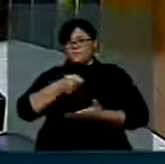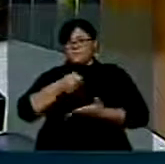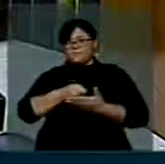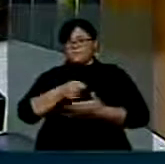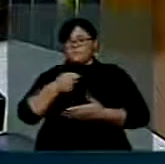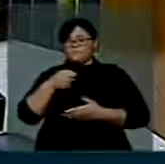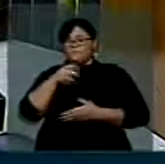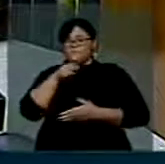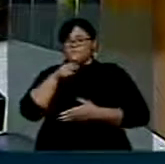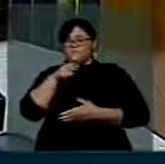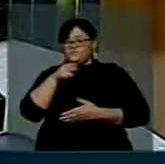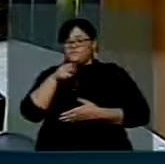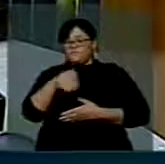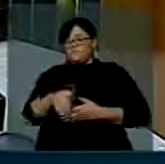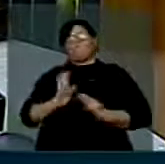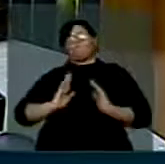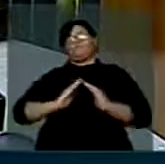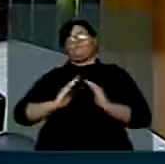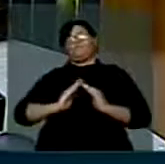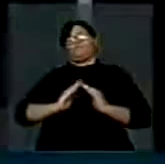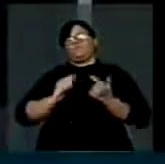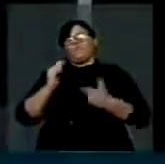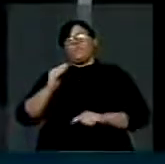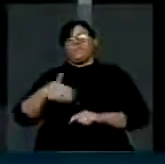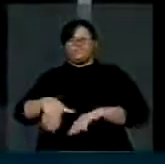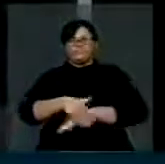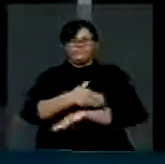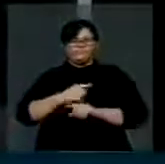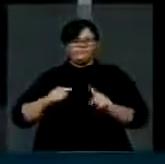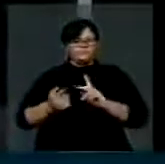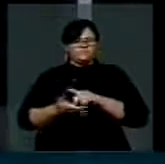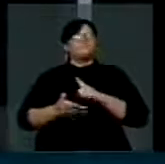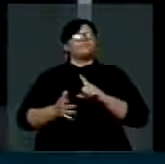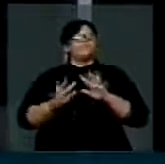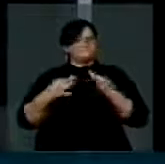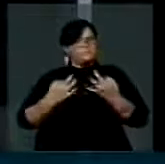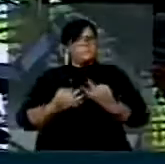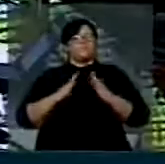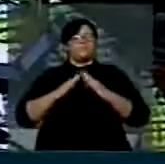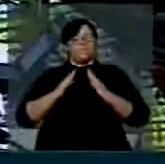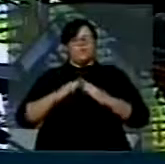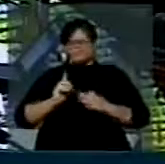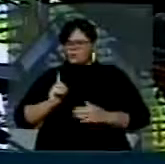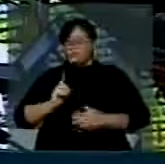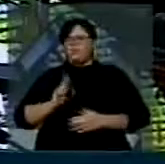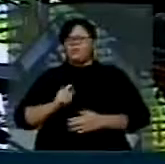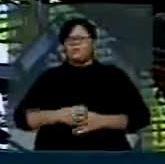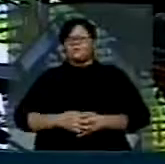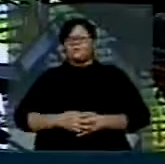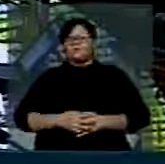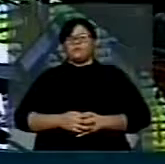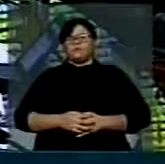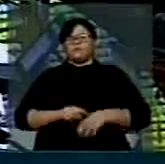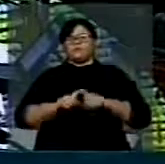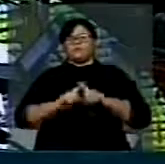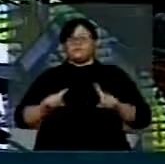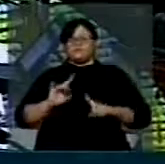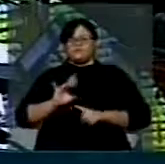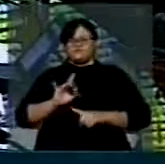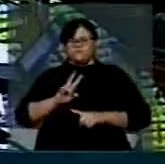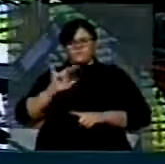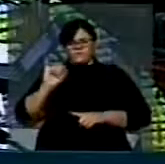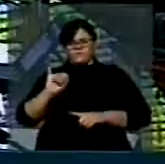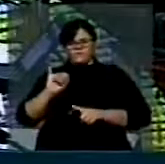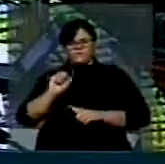que ficar na rua, de ser mais um morador de rua, quando na realidade ele tem a família dele, tem a residência dele, tem o teto dele, mas ele só vai aos finais de